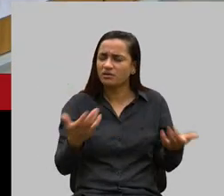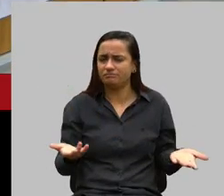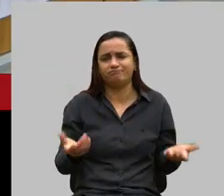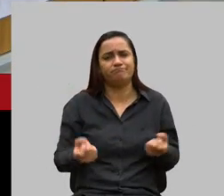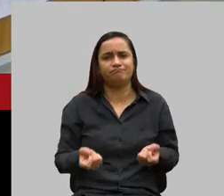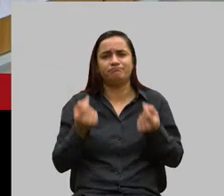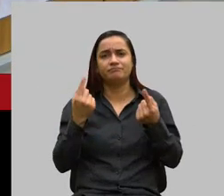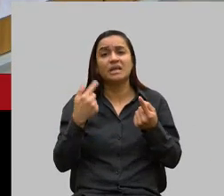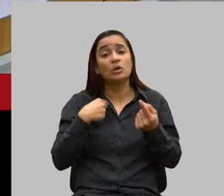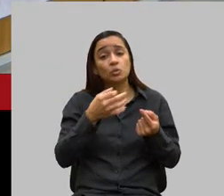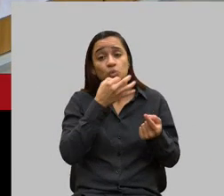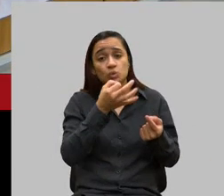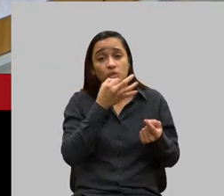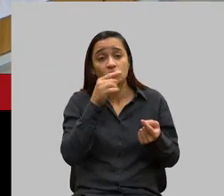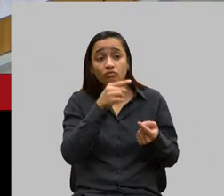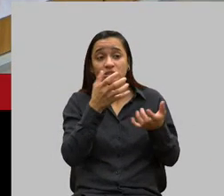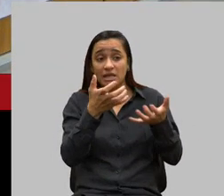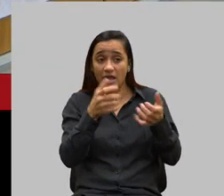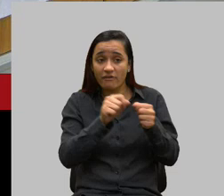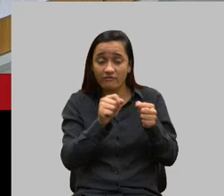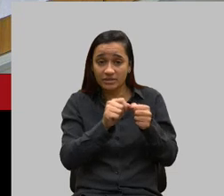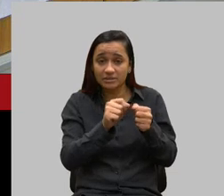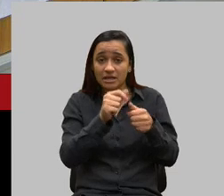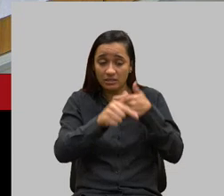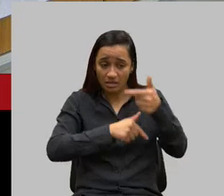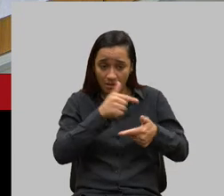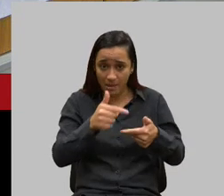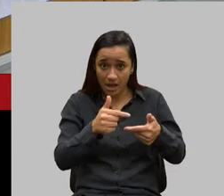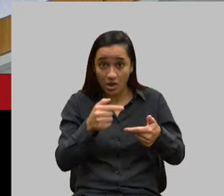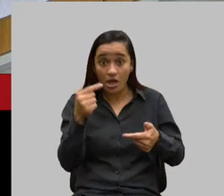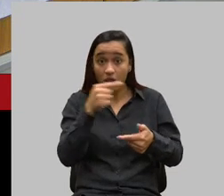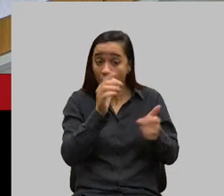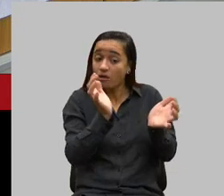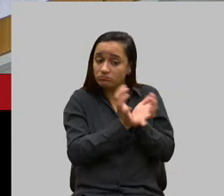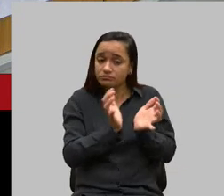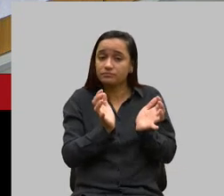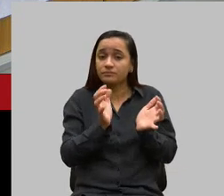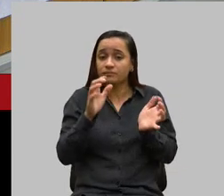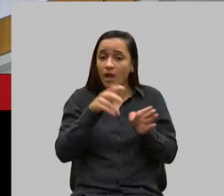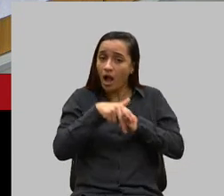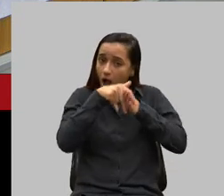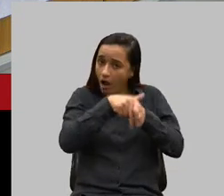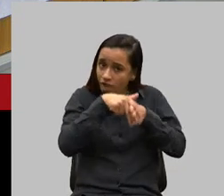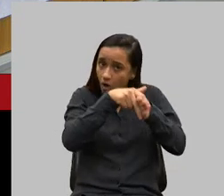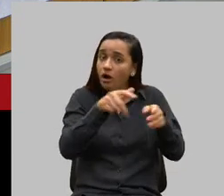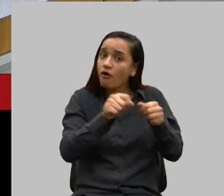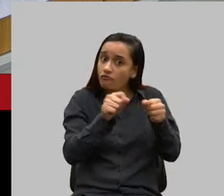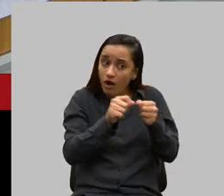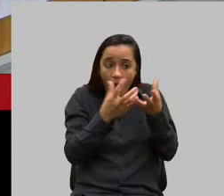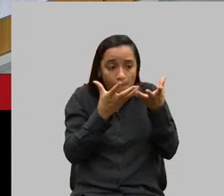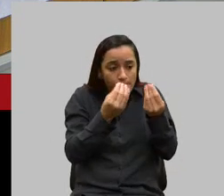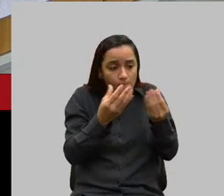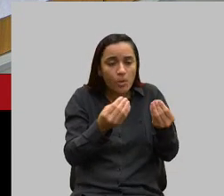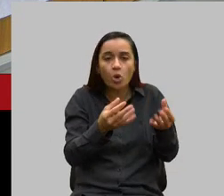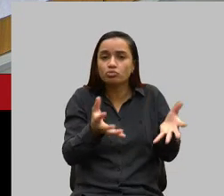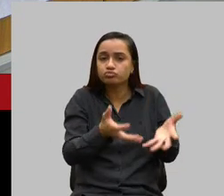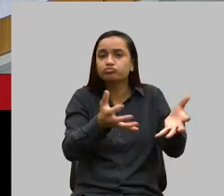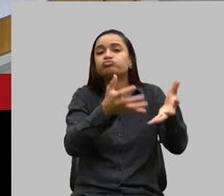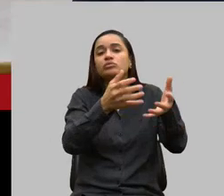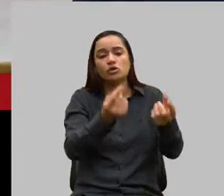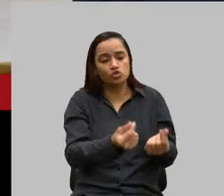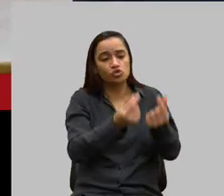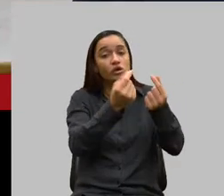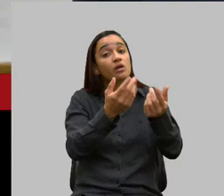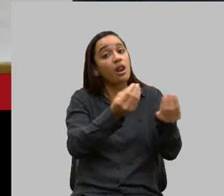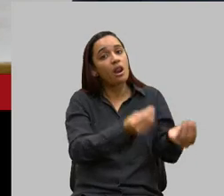quer gerar emprego e a cavalgada gera emprego em muito lugar você levasse para o compor do Ministério Público uma reunião com o